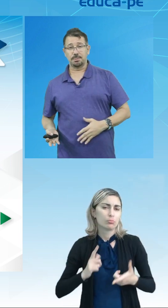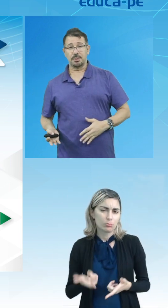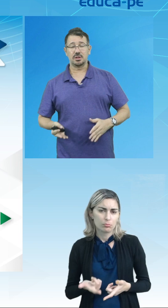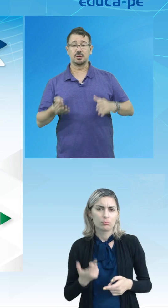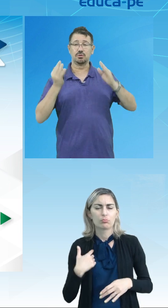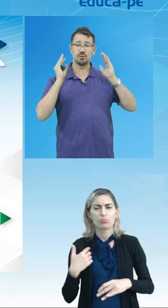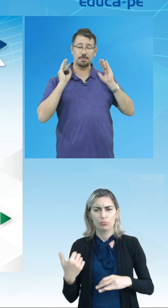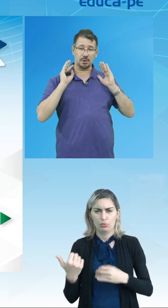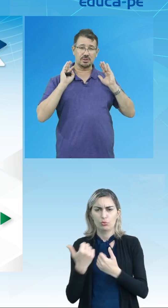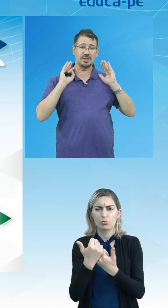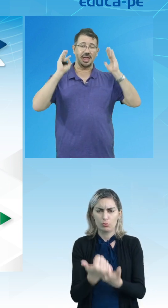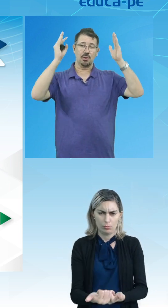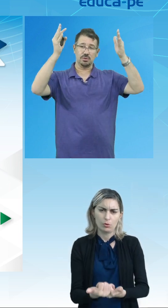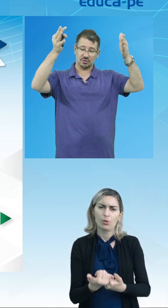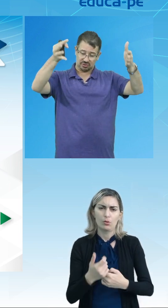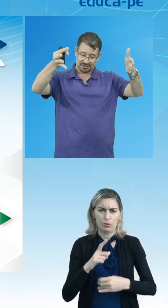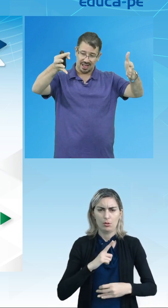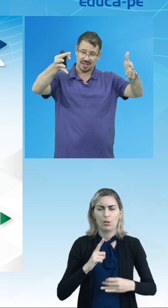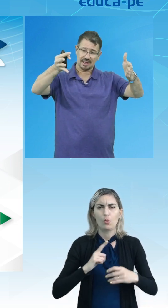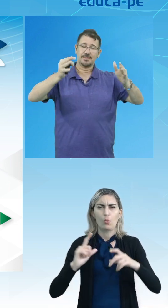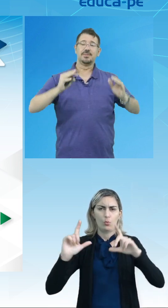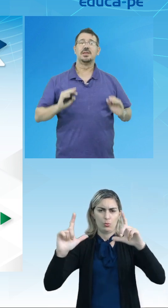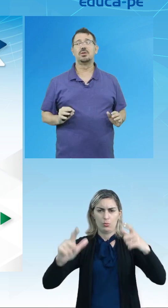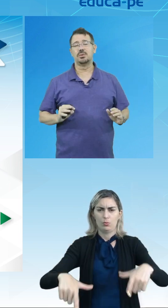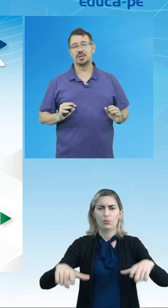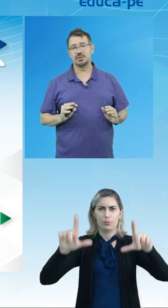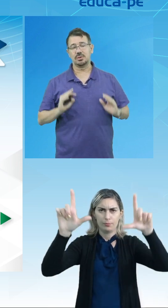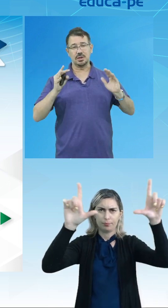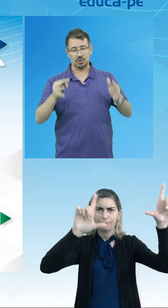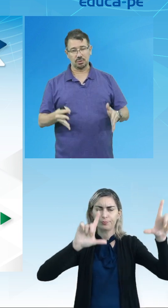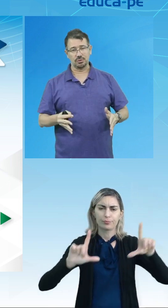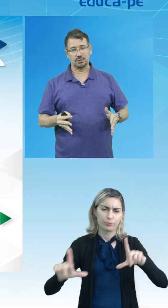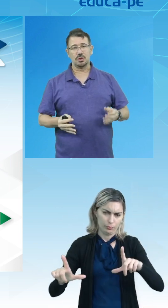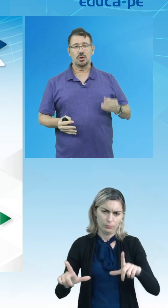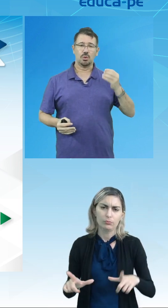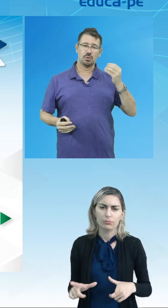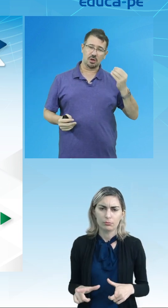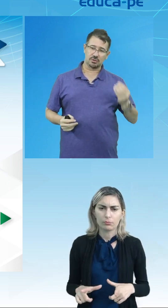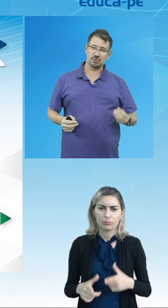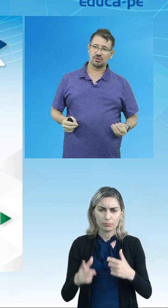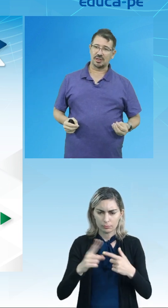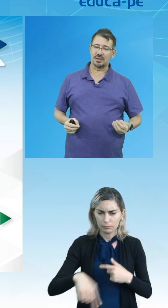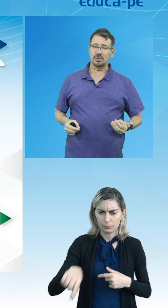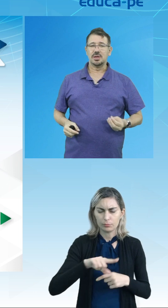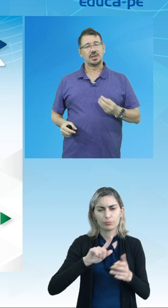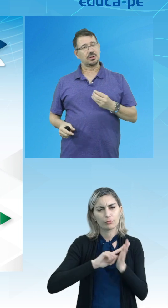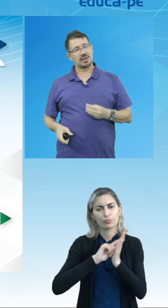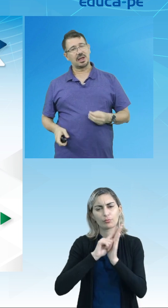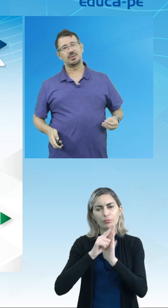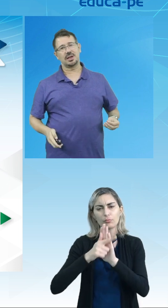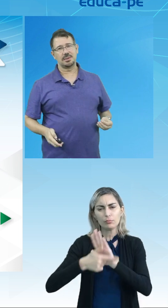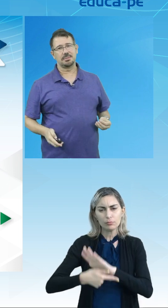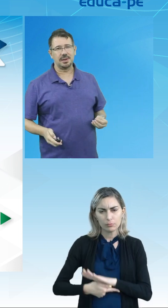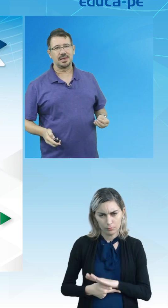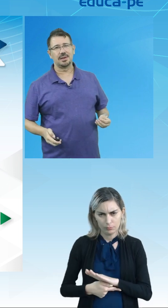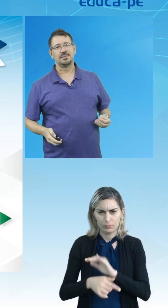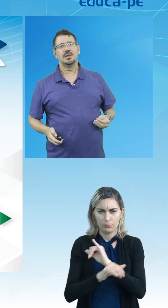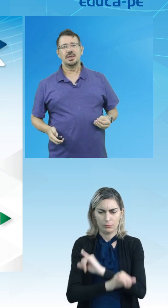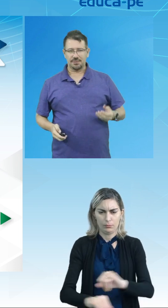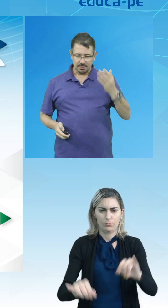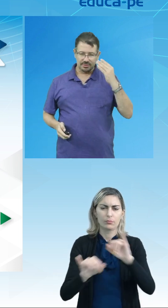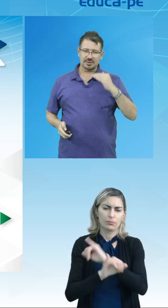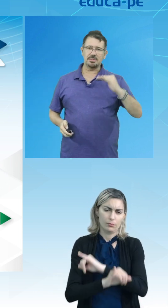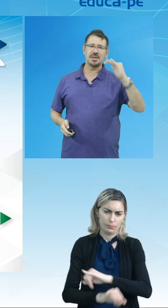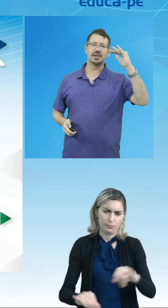um suporte, o suporte é onde está incluso o nosso gênero, que no caso é campanha.